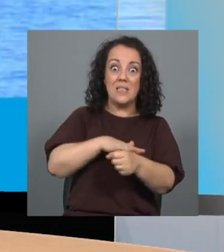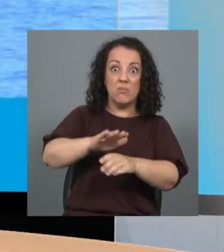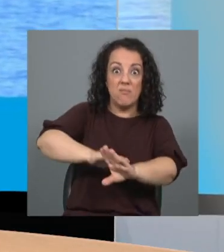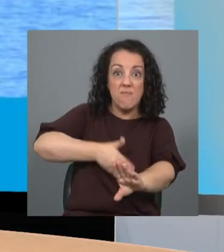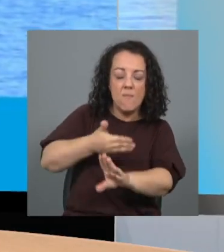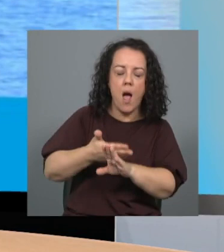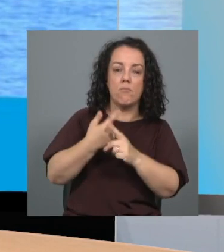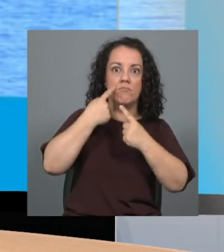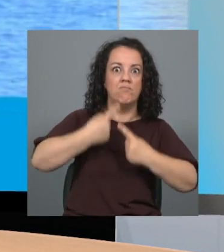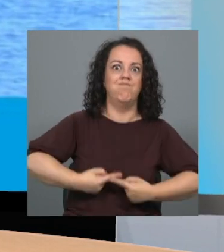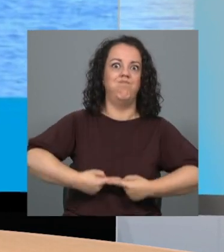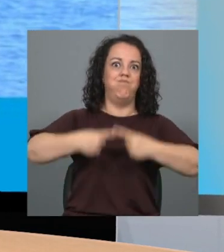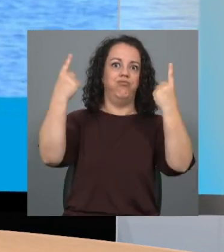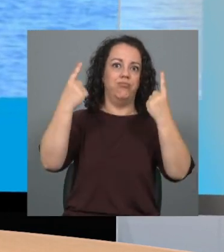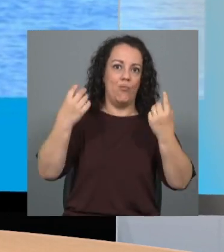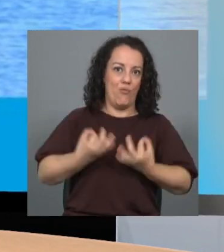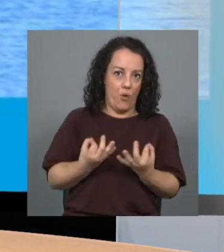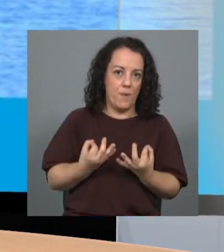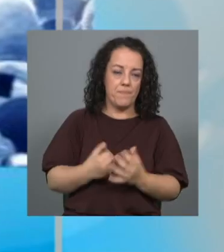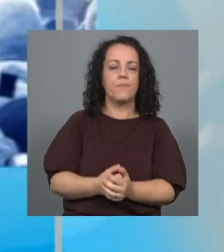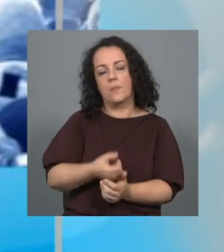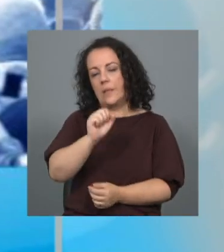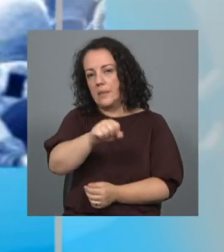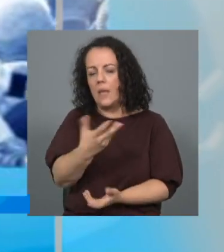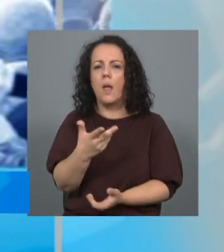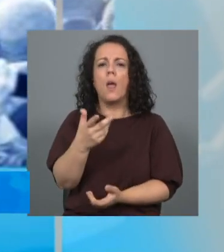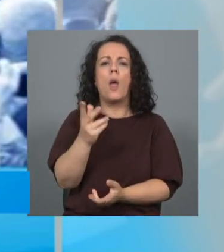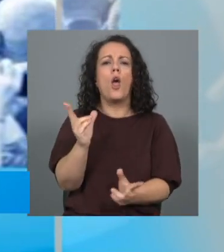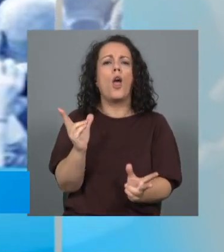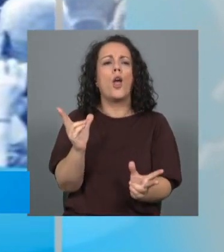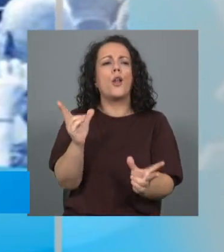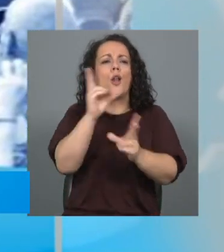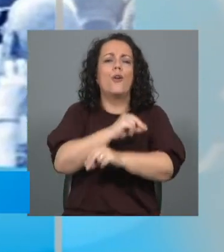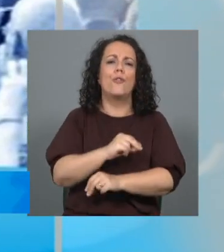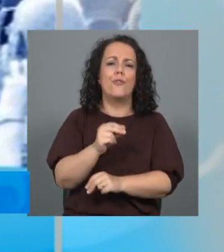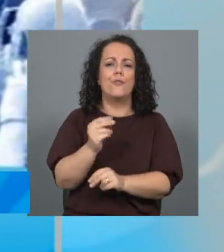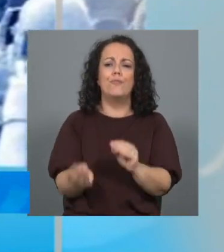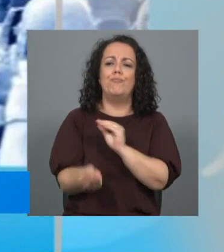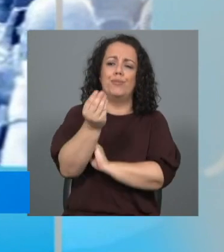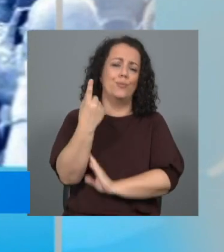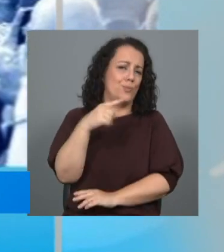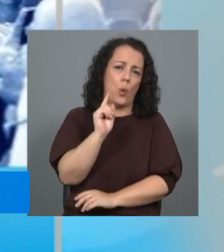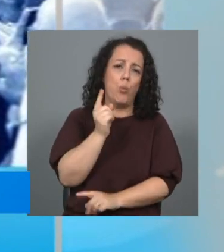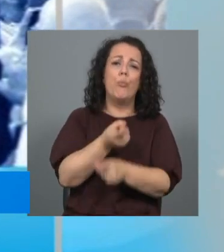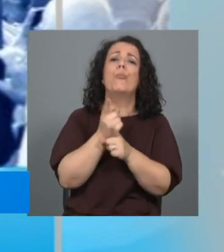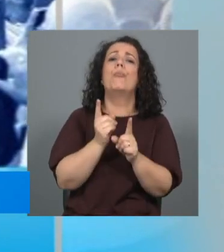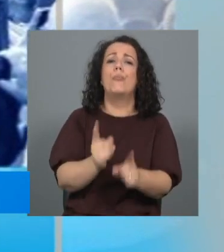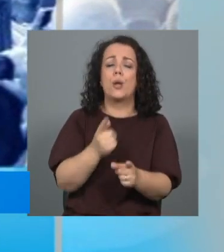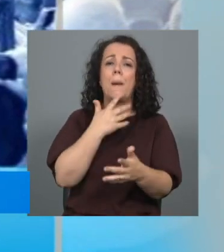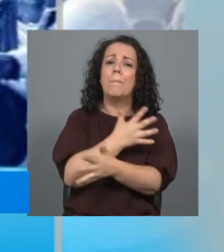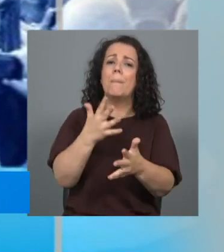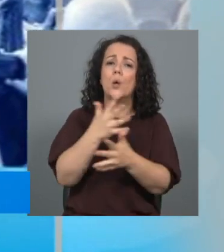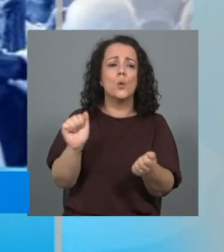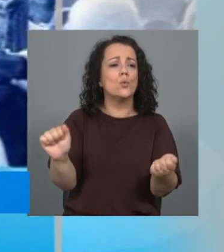ela saltasse para a ordem do dia. Sim, não é novidade e de tal forma não é novidade que a generalidade dos órgãos de